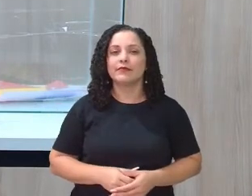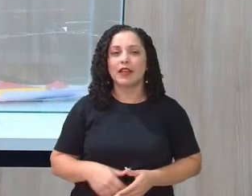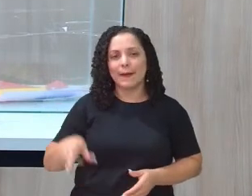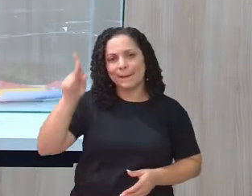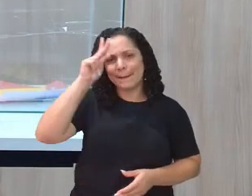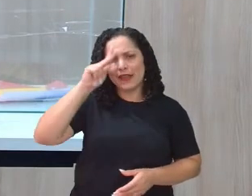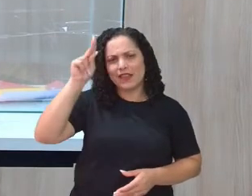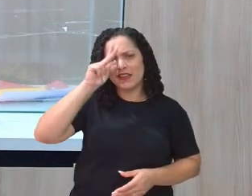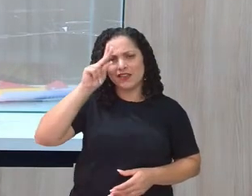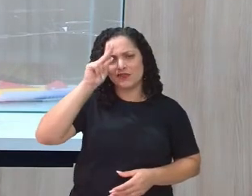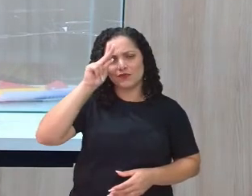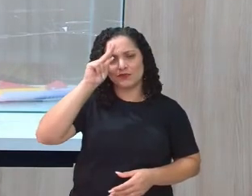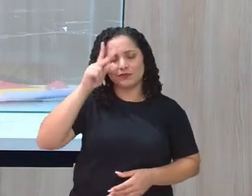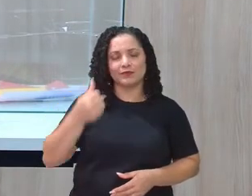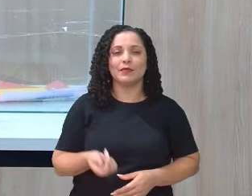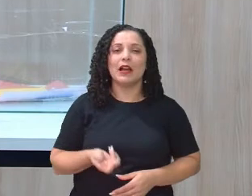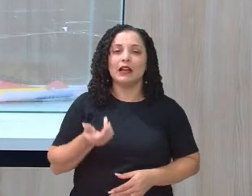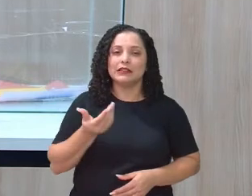ideia lá